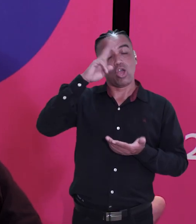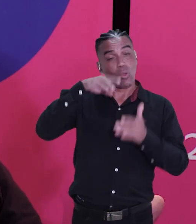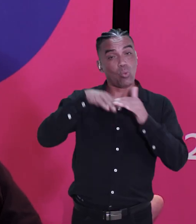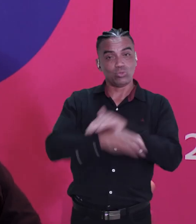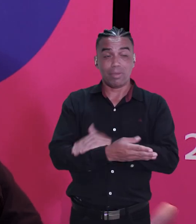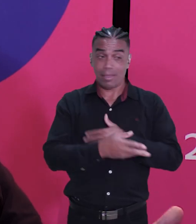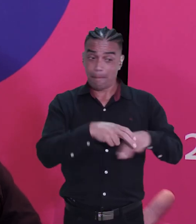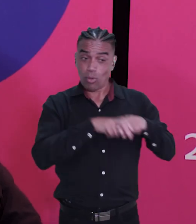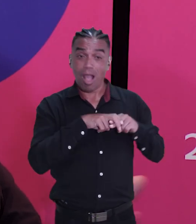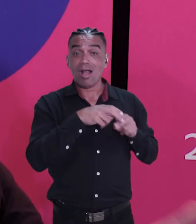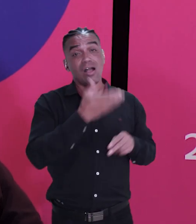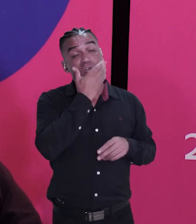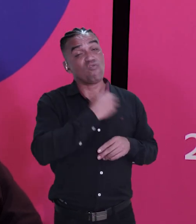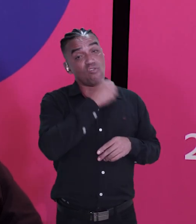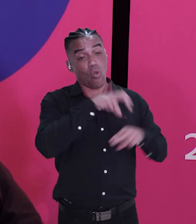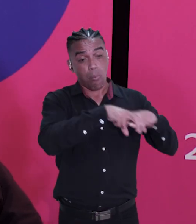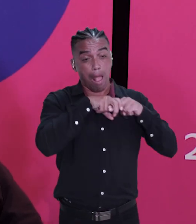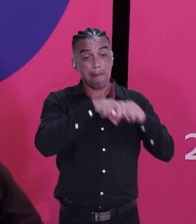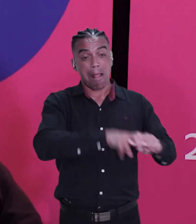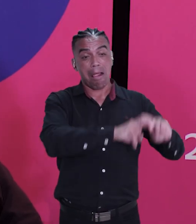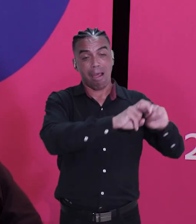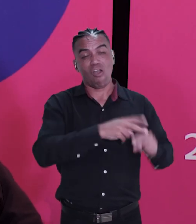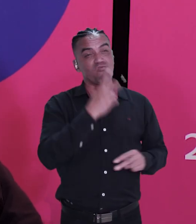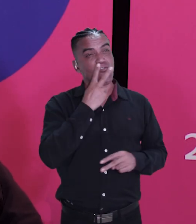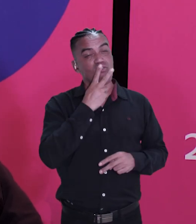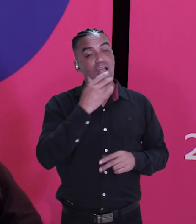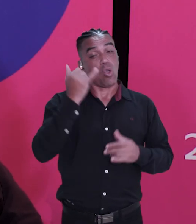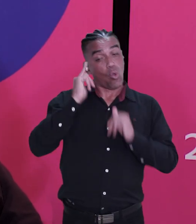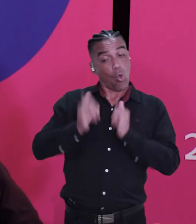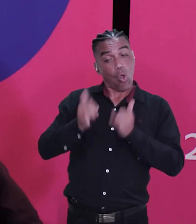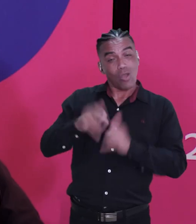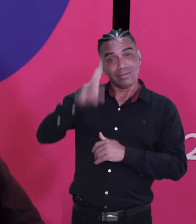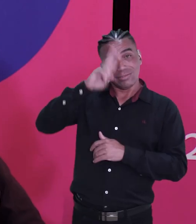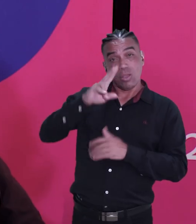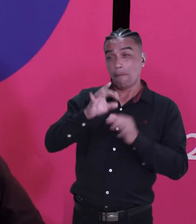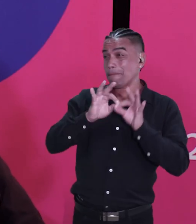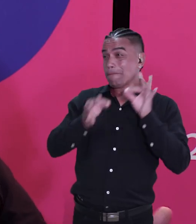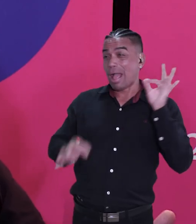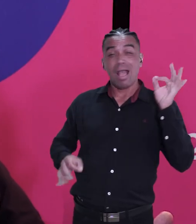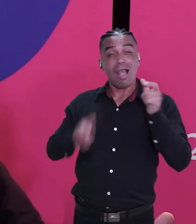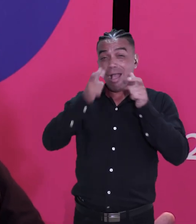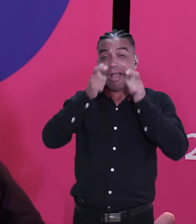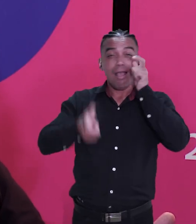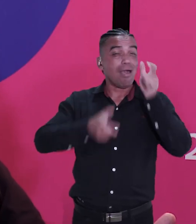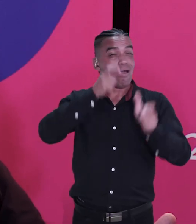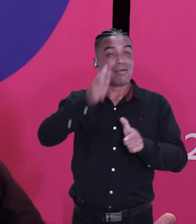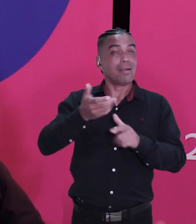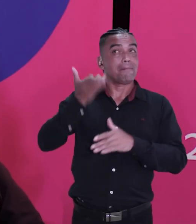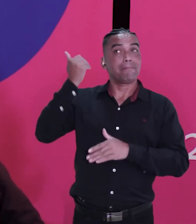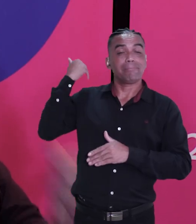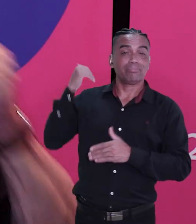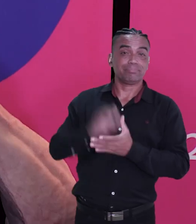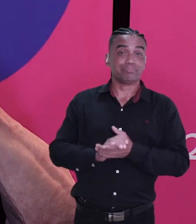me acostumei, por causa dele, por outros fatores, a ter uma enorme curiosidade pelo passado,